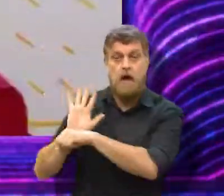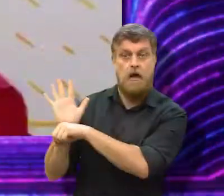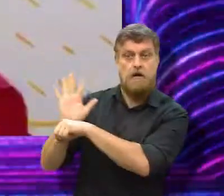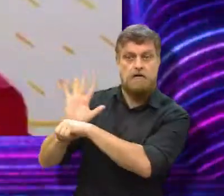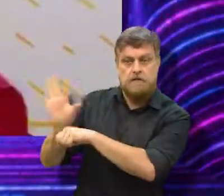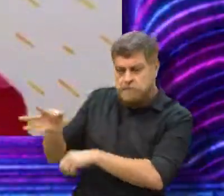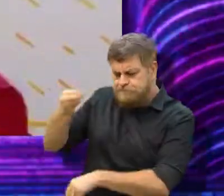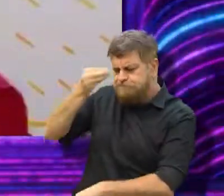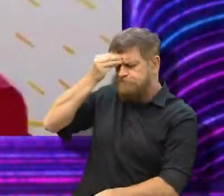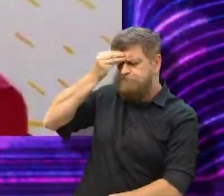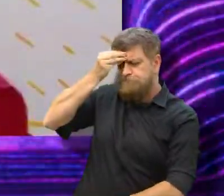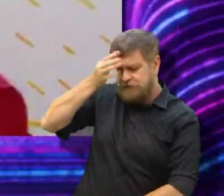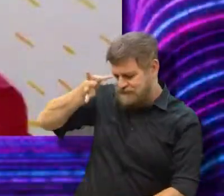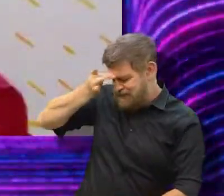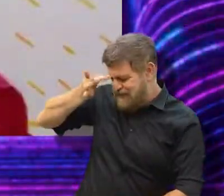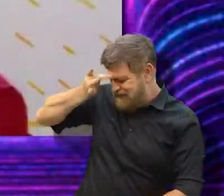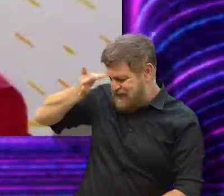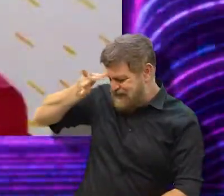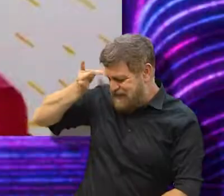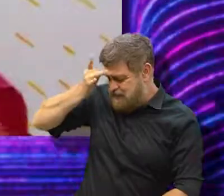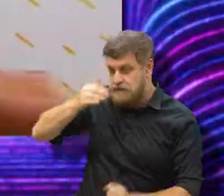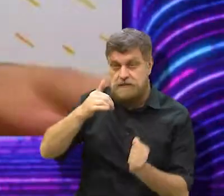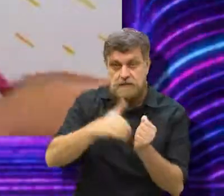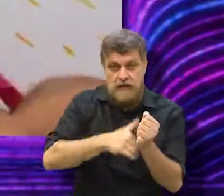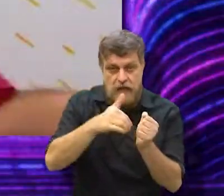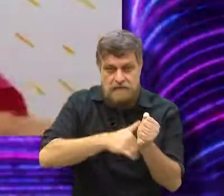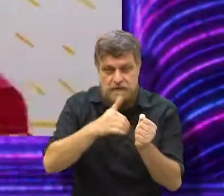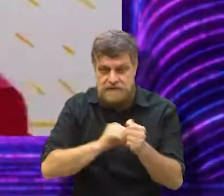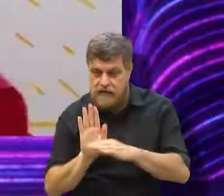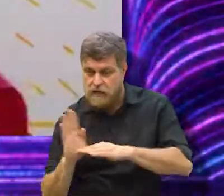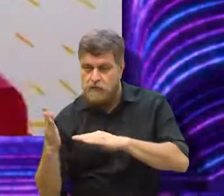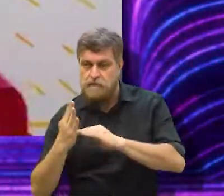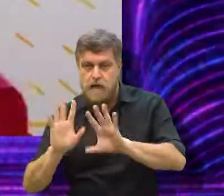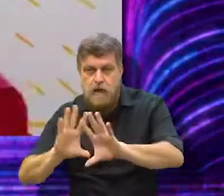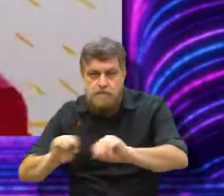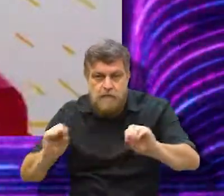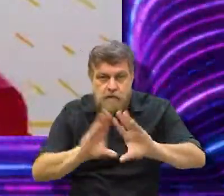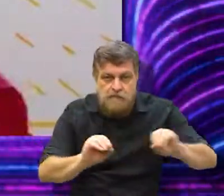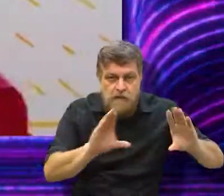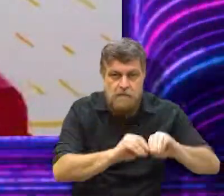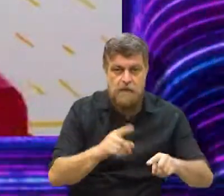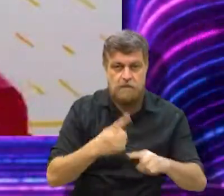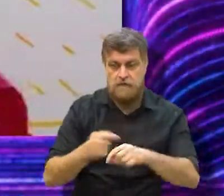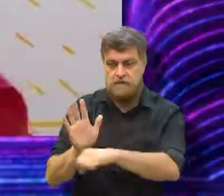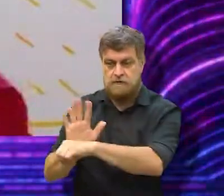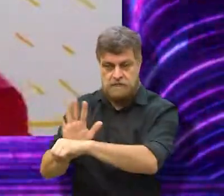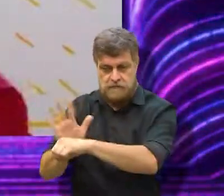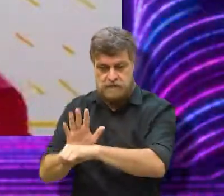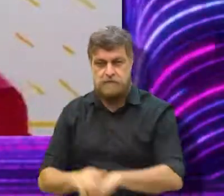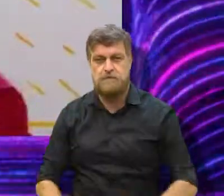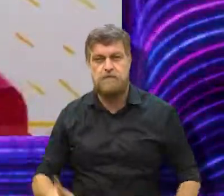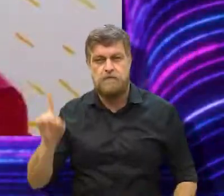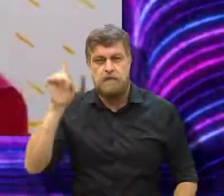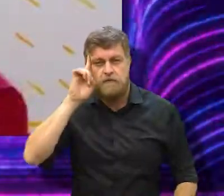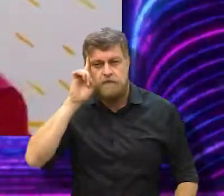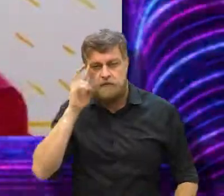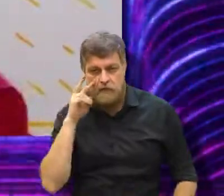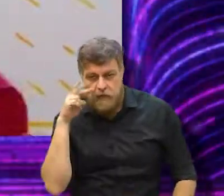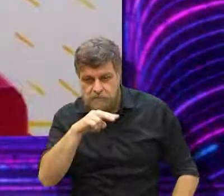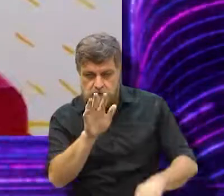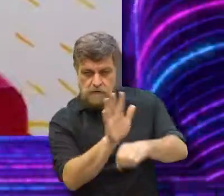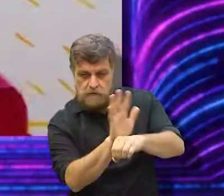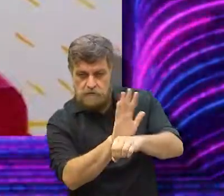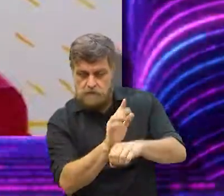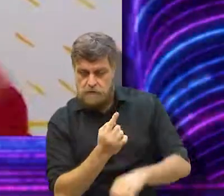causa do cinema, resolvia mistérios, sumiços no bairro por causa do cinema. Até que um belo dia, assistindo a uns